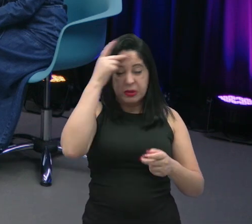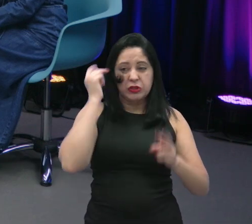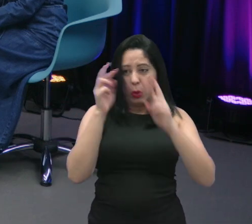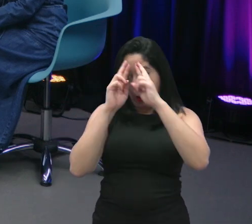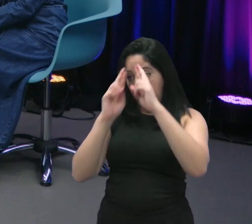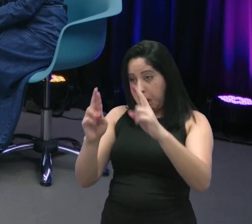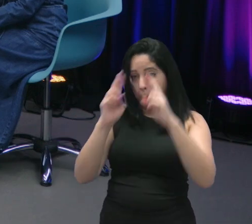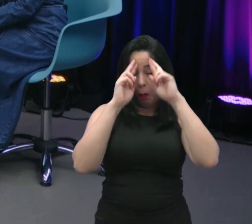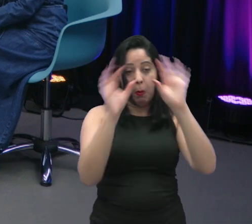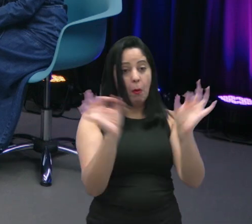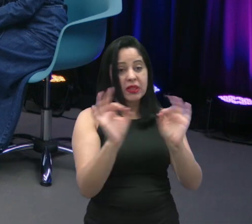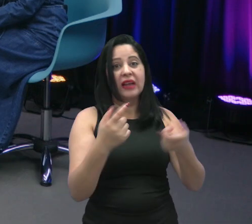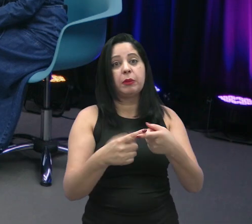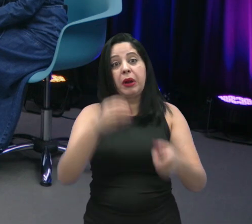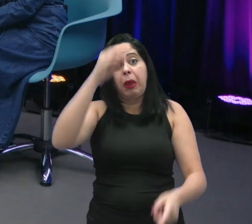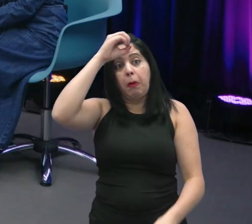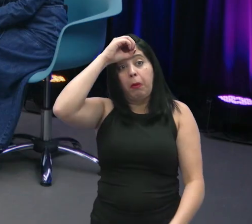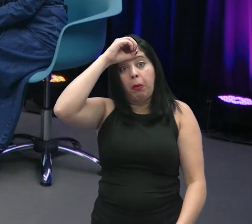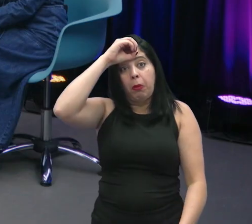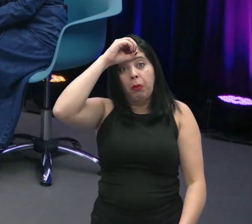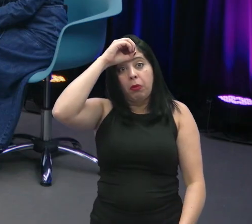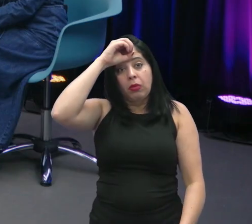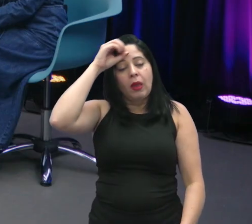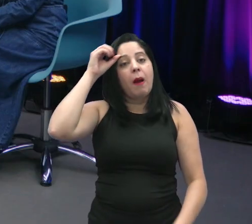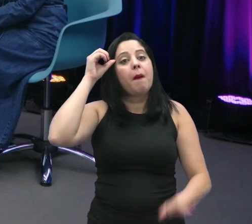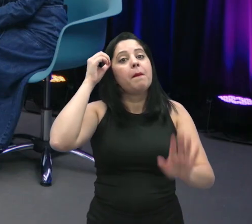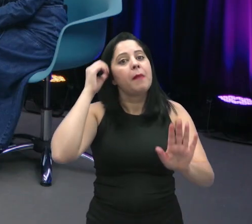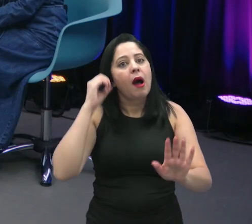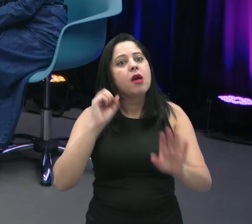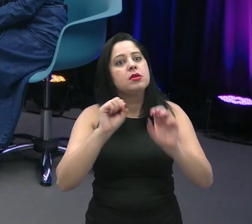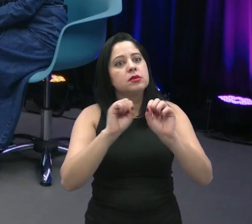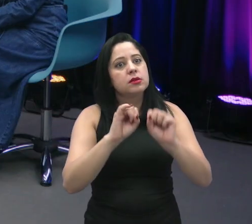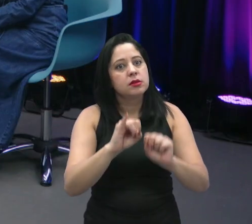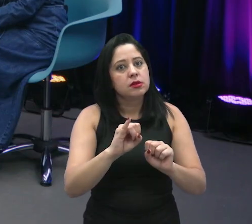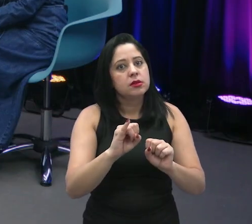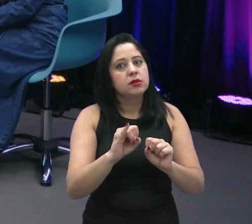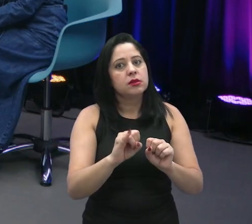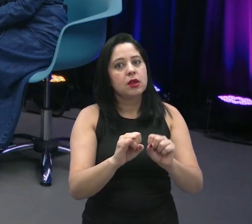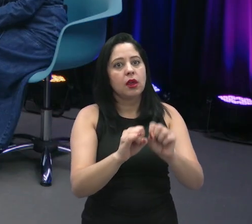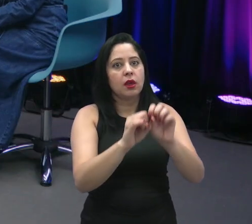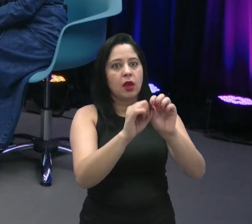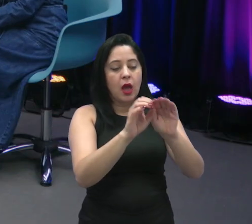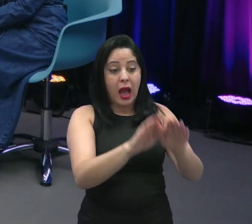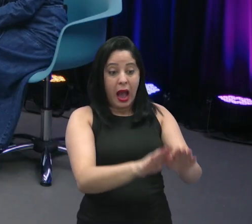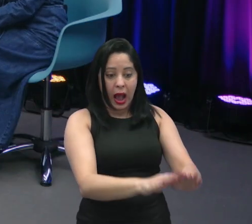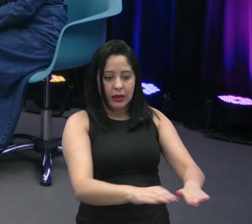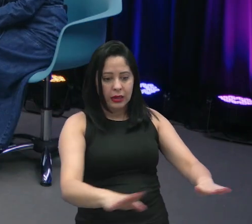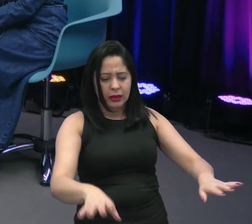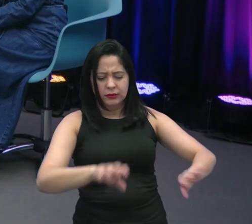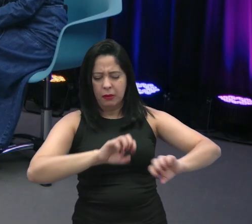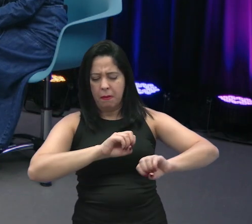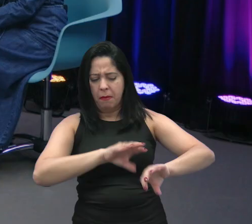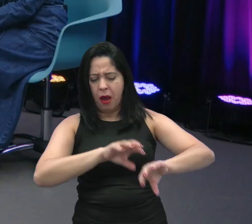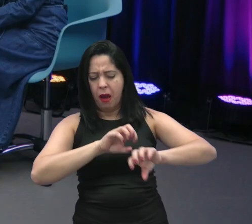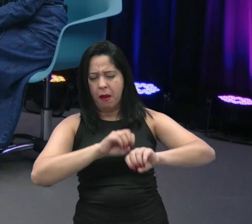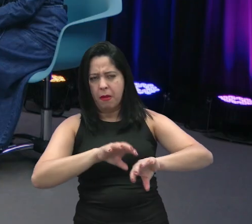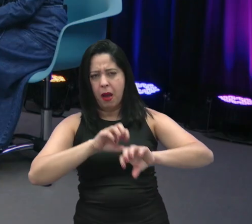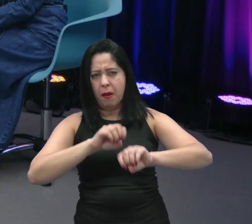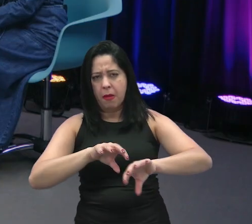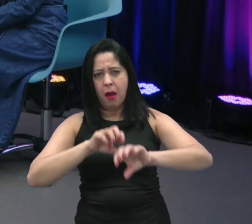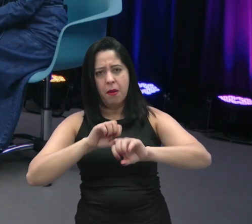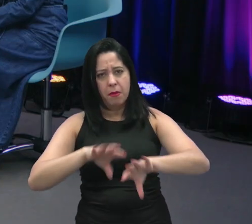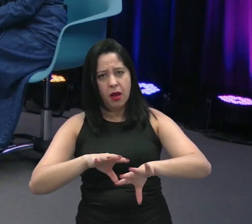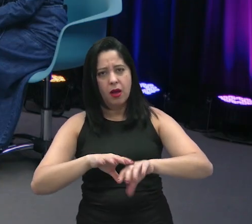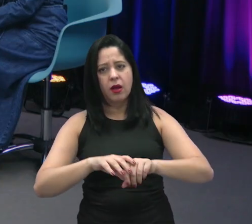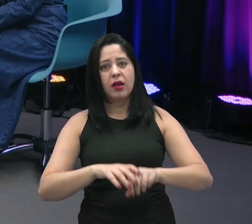Então, vale a conscientização do adulto, mas também se você começar desde cedo, aquela criança que sai da escola orientando o pai,